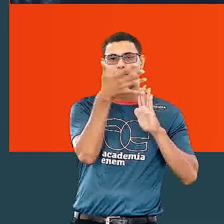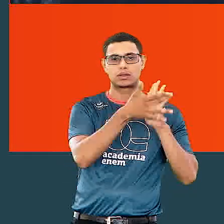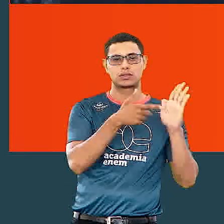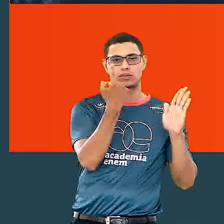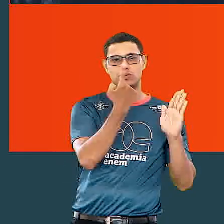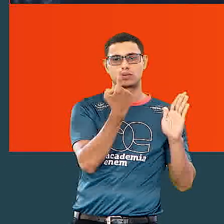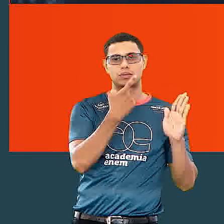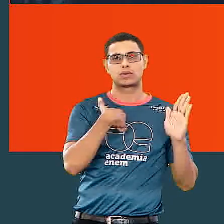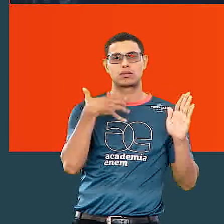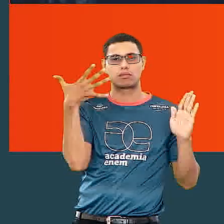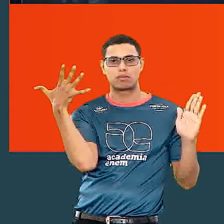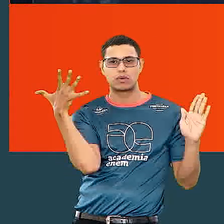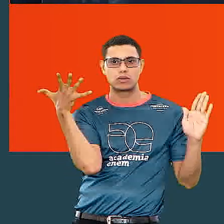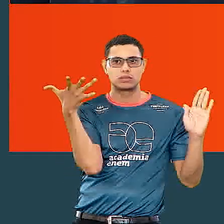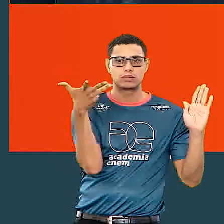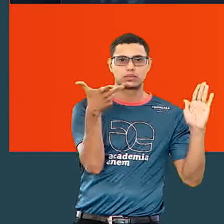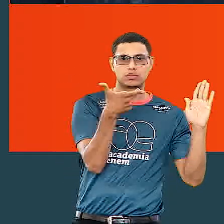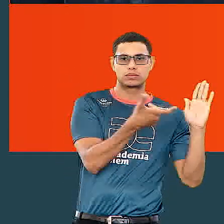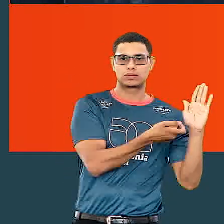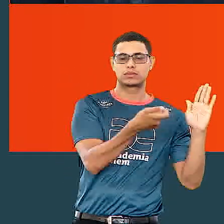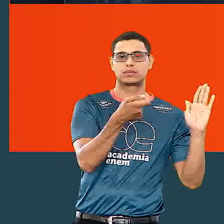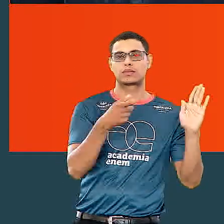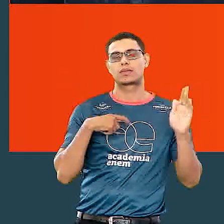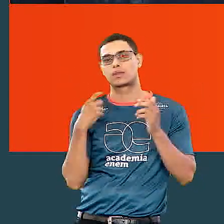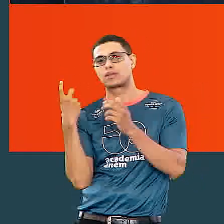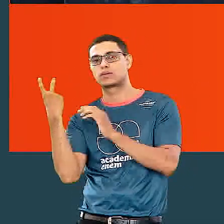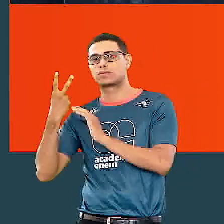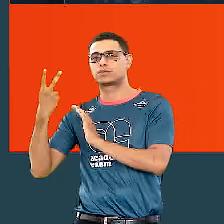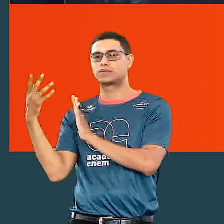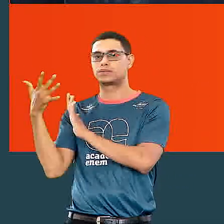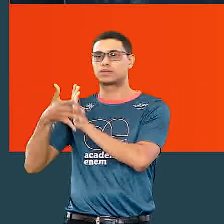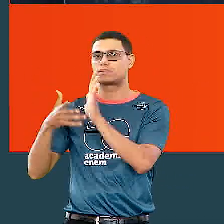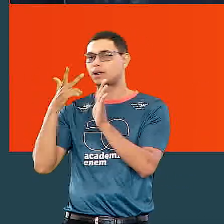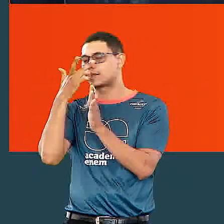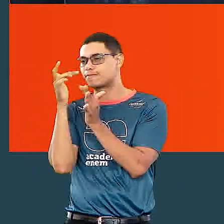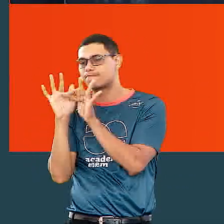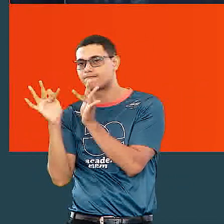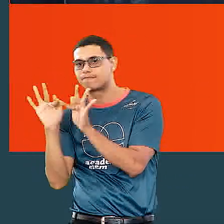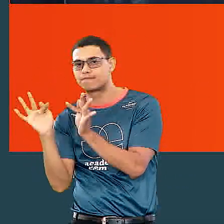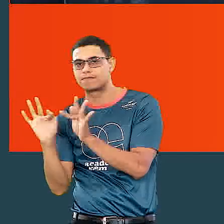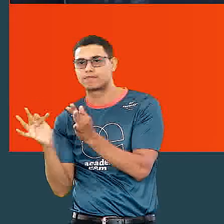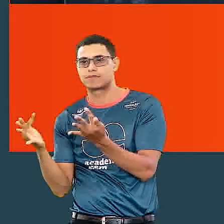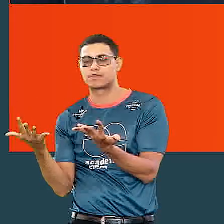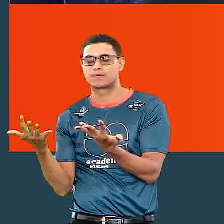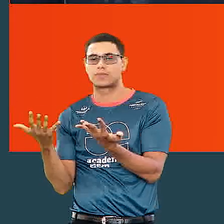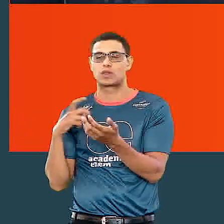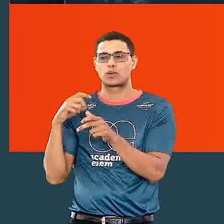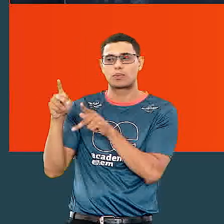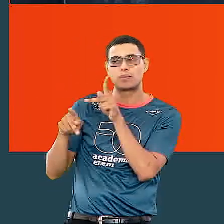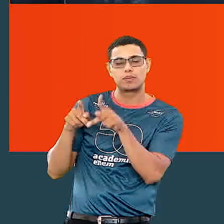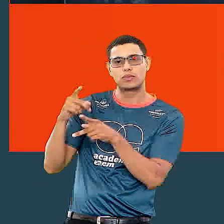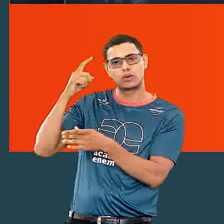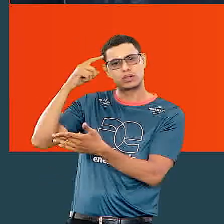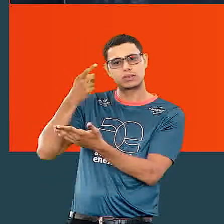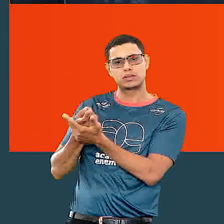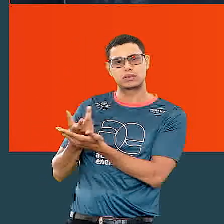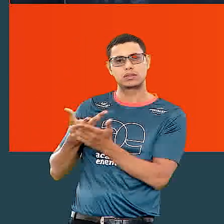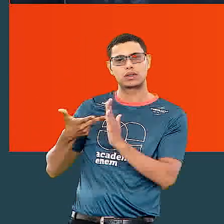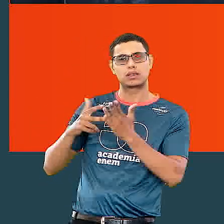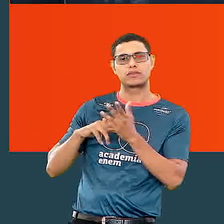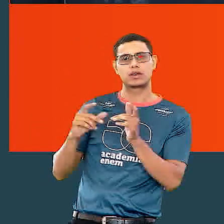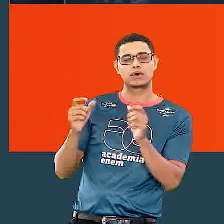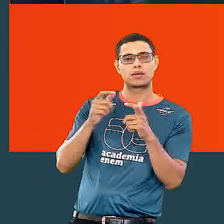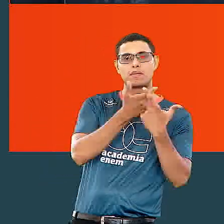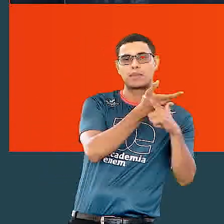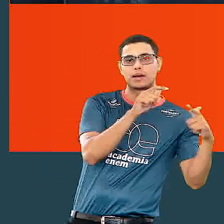o bonitão, é o Cristiano Ronaldo, eu estou aqui. No segundo texto ele está todo humilde, dizendo: é o povo que decide. Foi ampliação do poder do